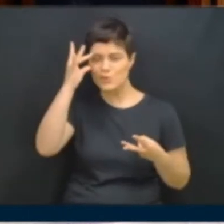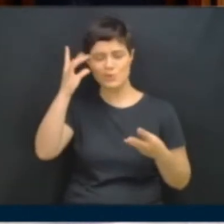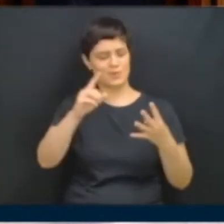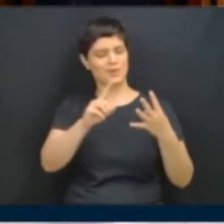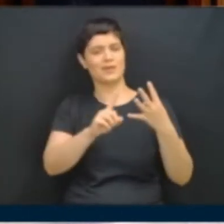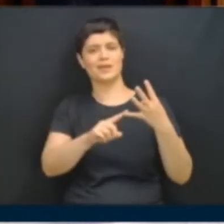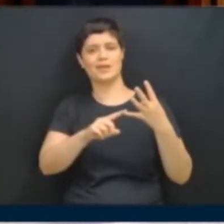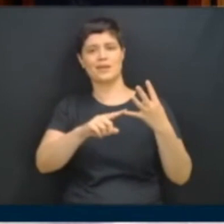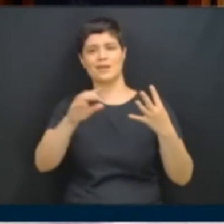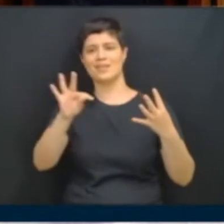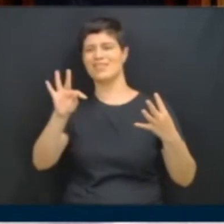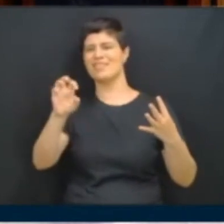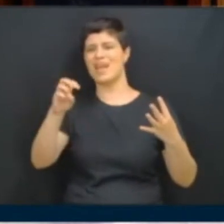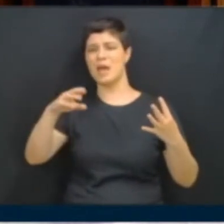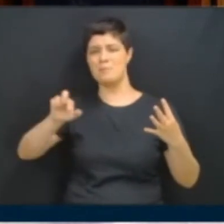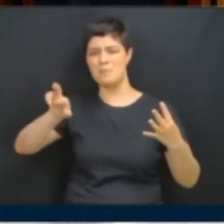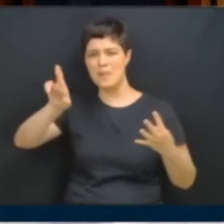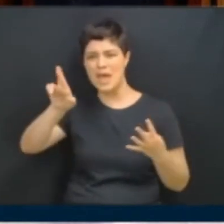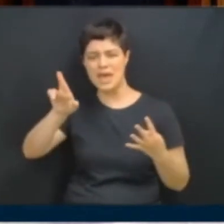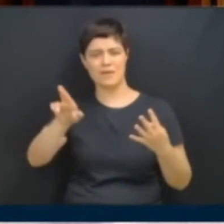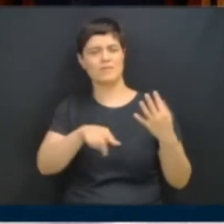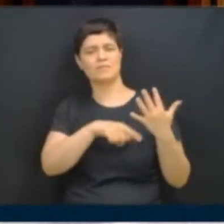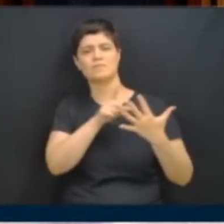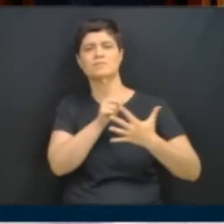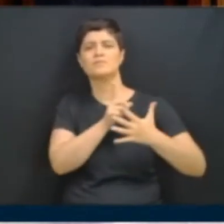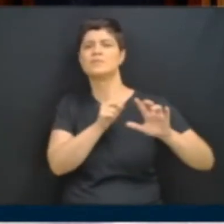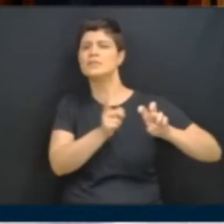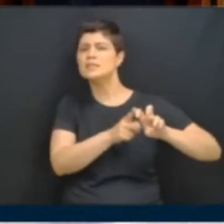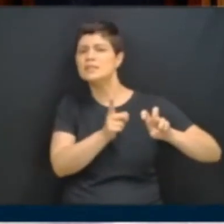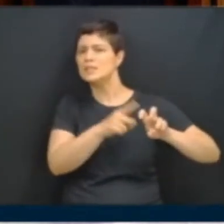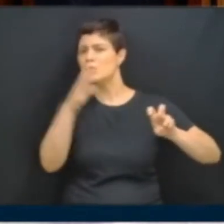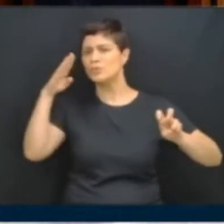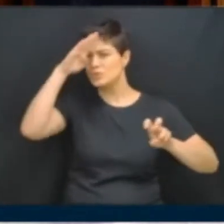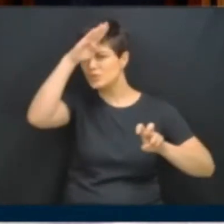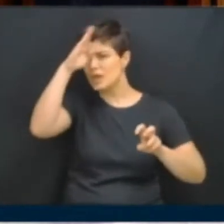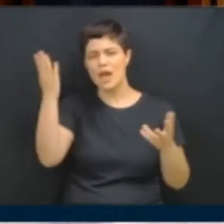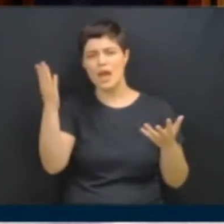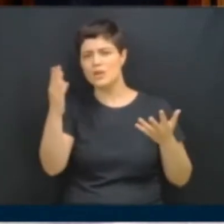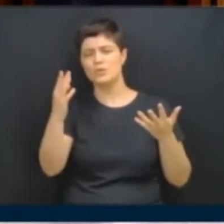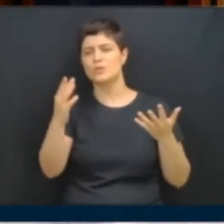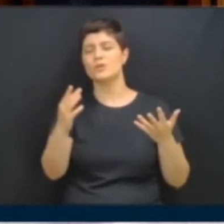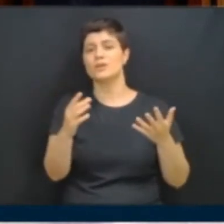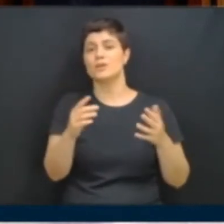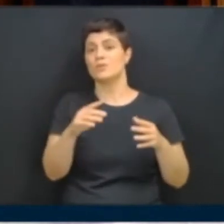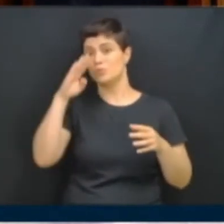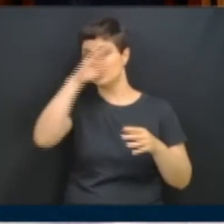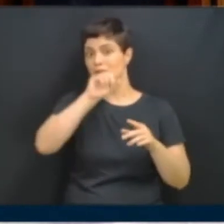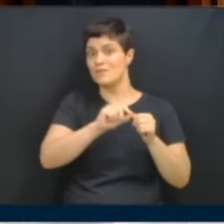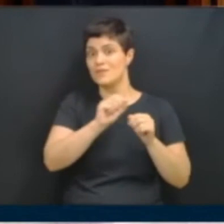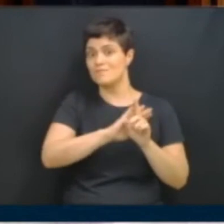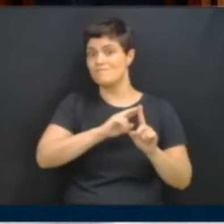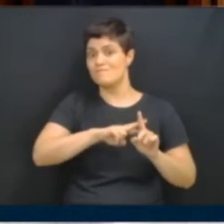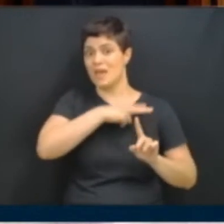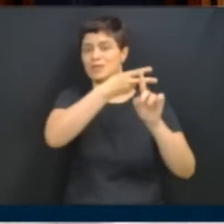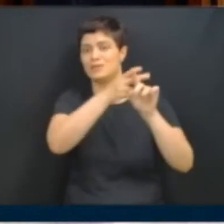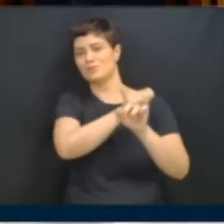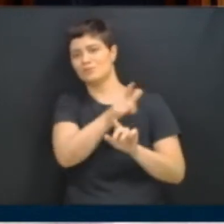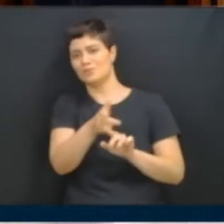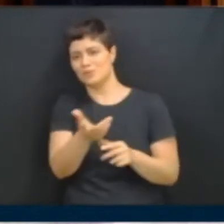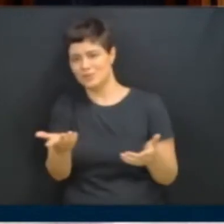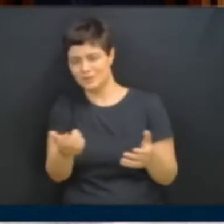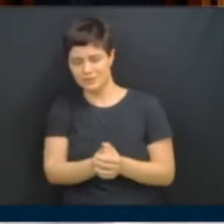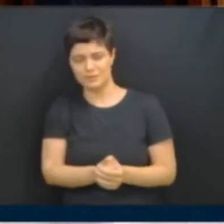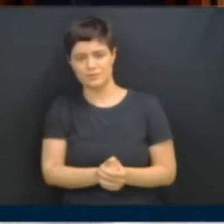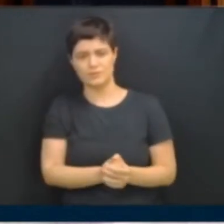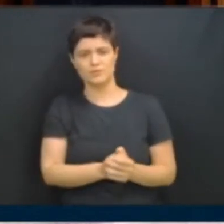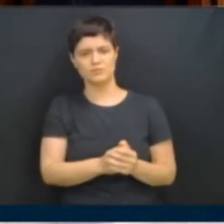pelo Temer e foi feito pelo inominável, de forma muito maior até o governo passado. O que realmente